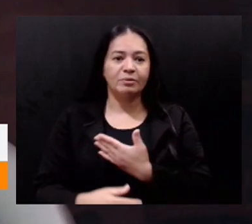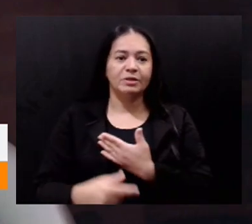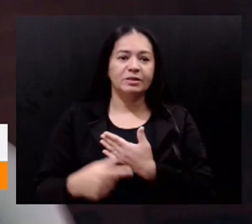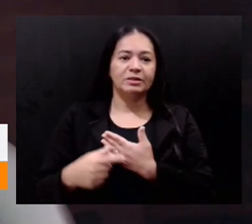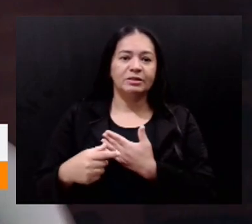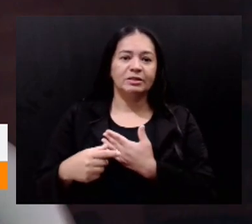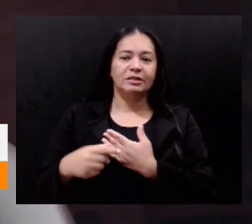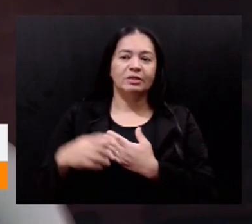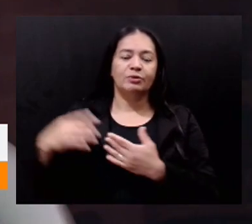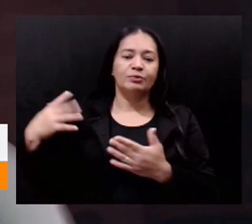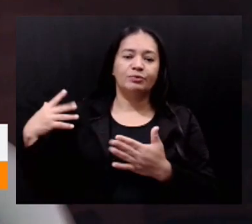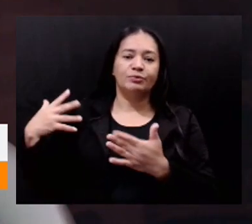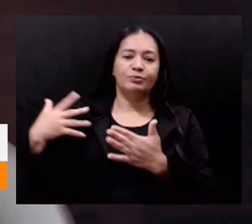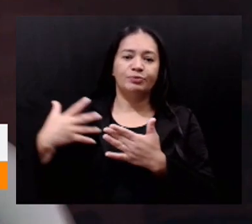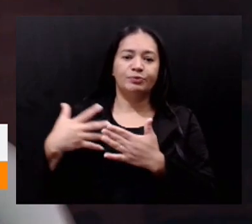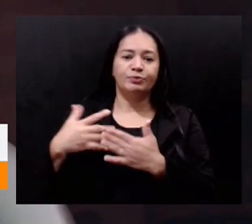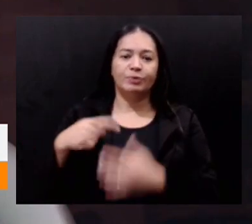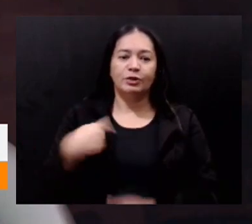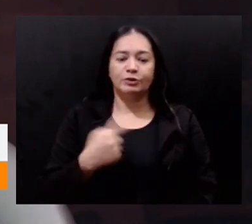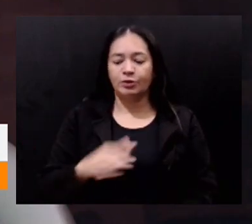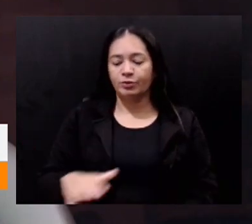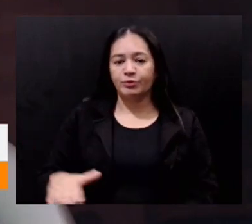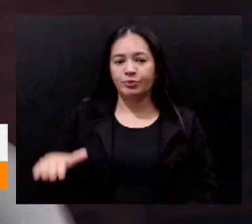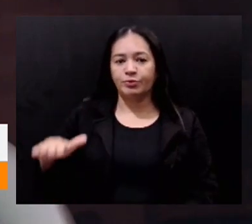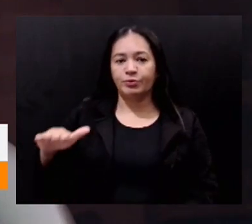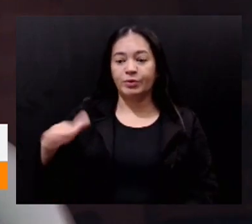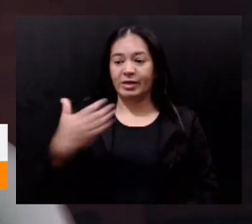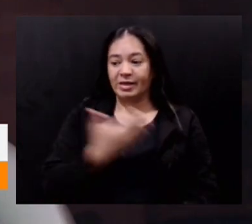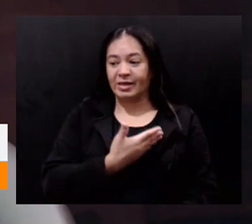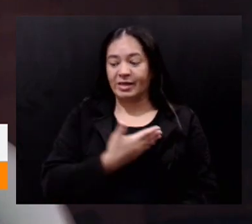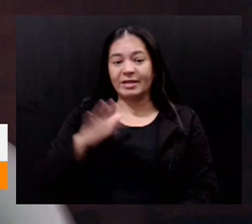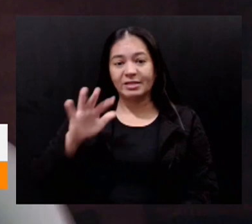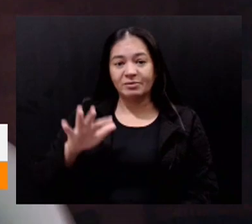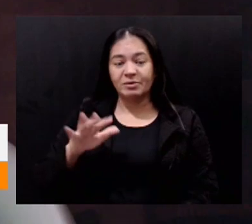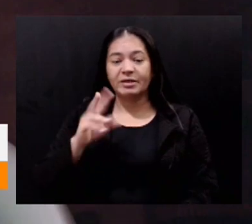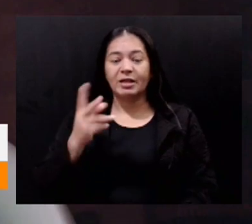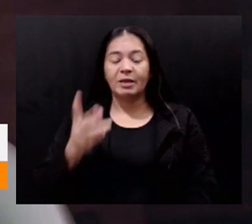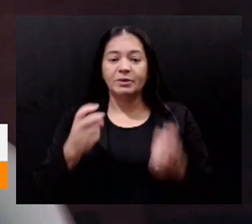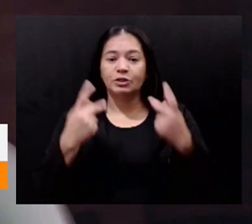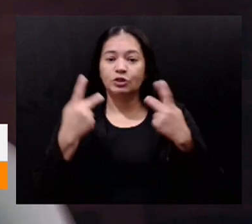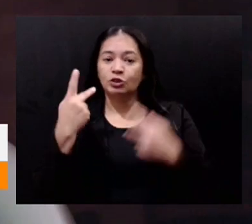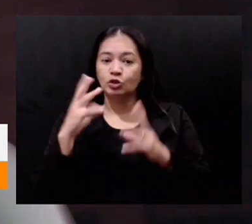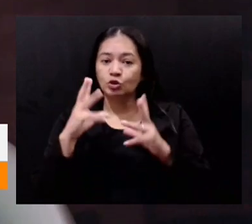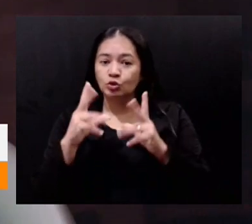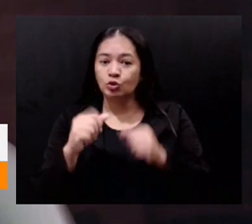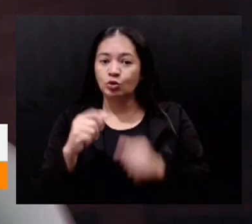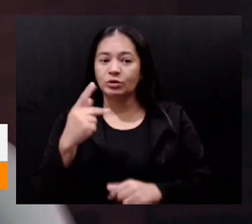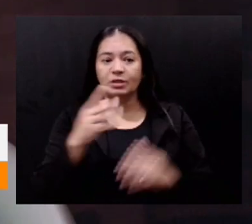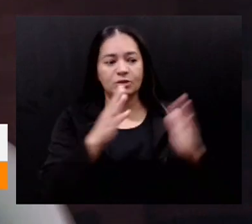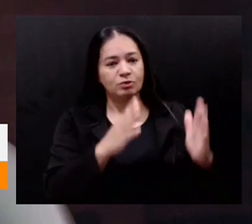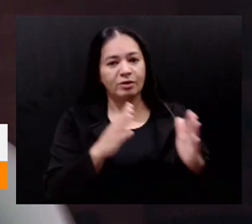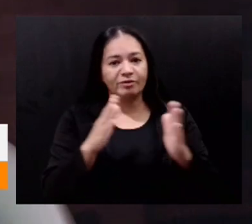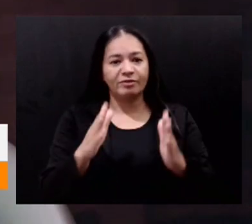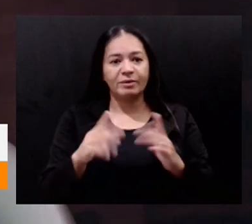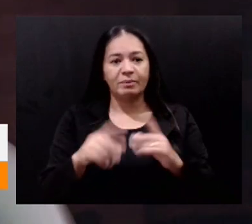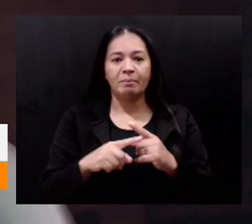ela vai ver todas as suas fases. Uhum. Só que tem amizades que ficam meio que barradas, aí a pessoa vira e fala assim: "Ai, olha,